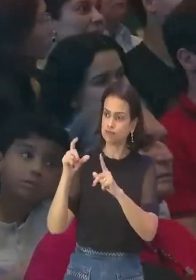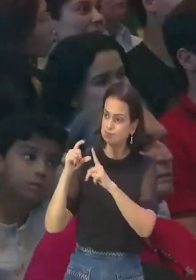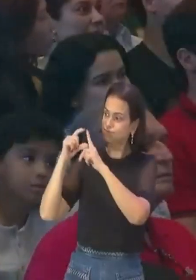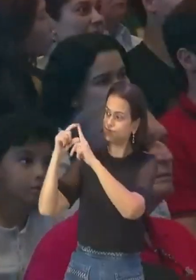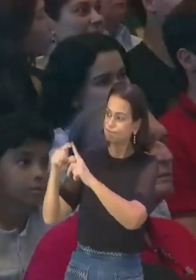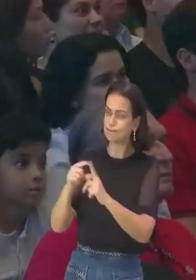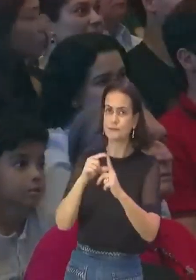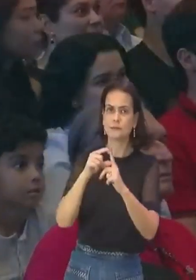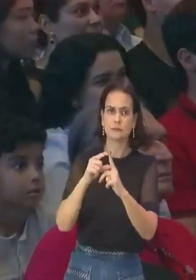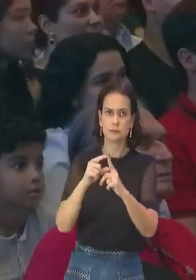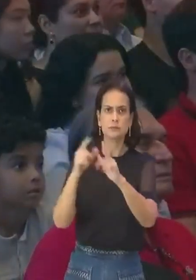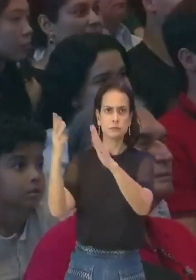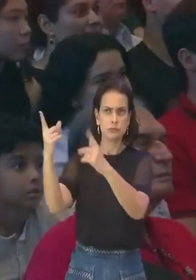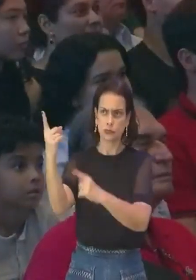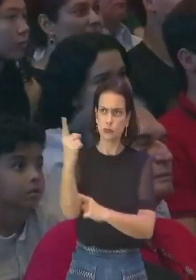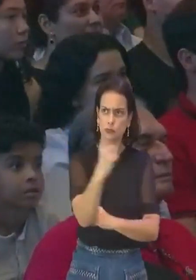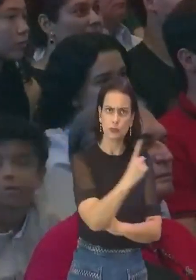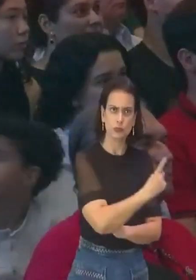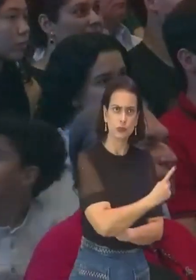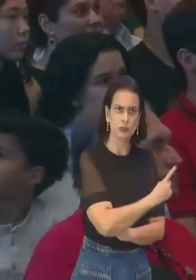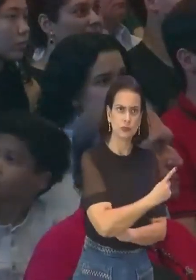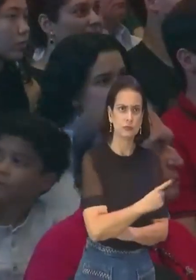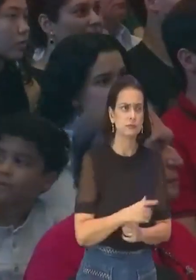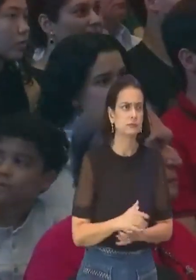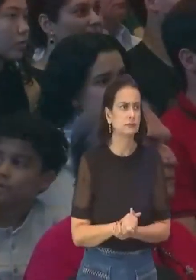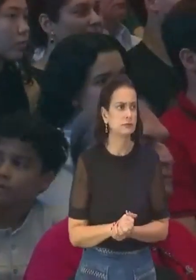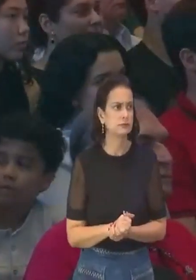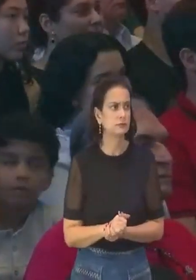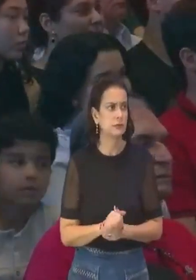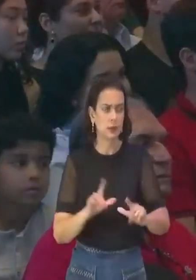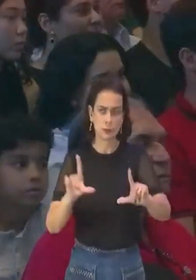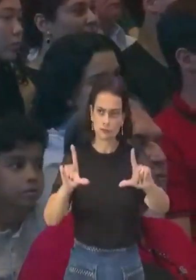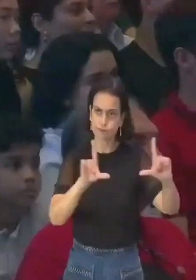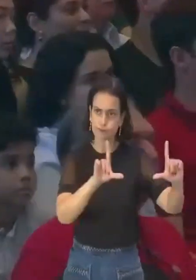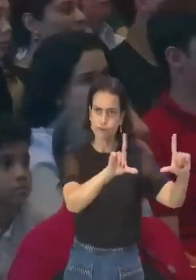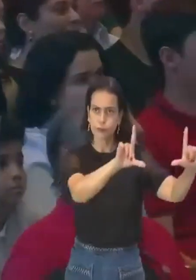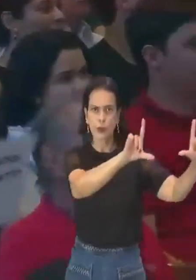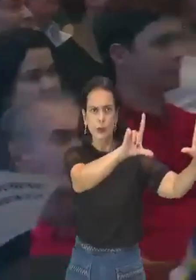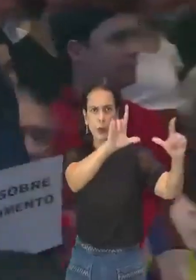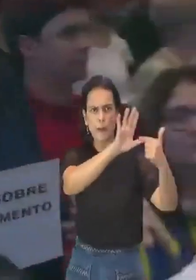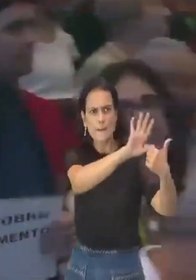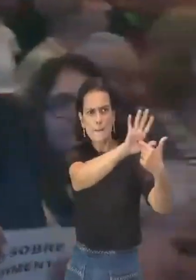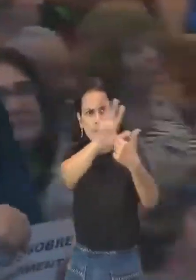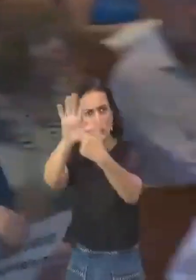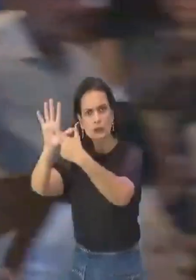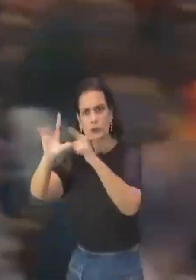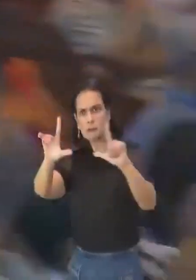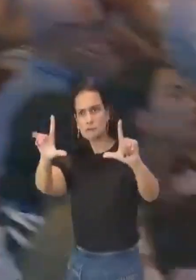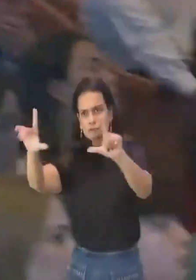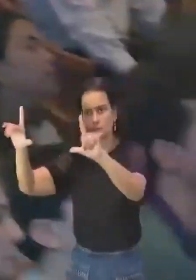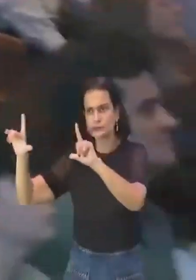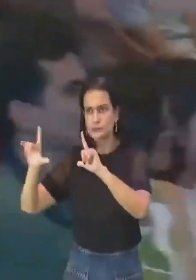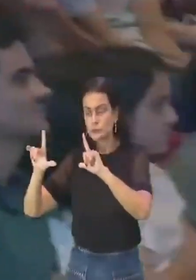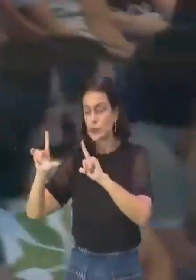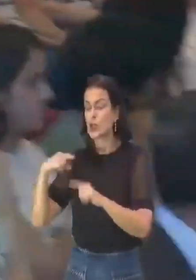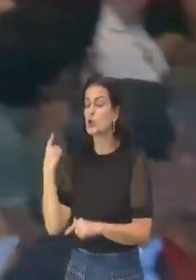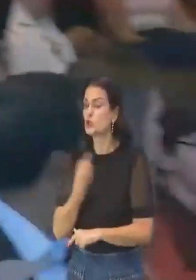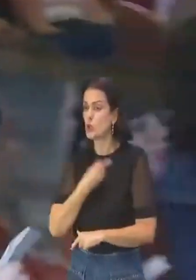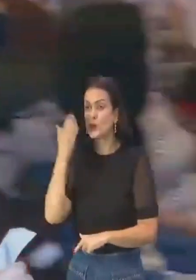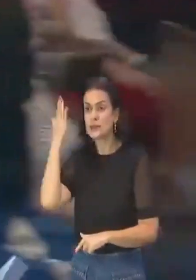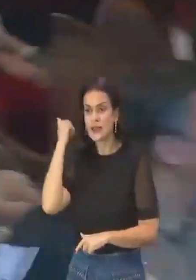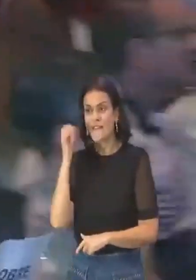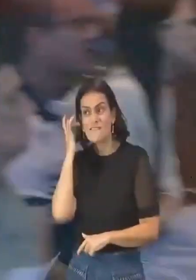Deus. Venham aqui, mães, venham aqui na frente, tragam as suas placas, vamos mostrar para toda a igreja, porque nós sabemos que isso não